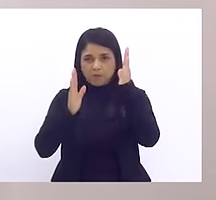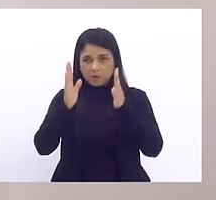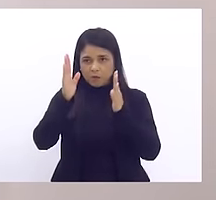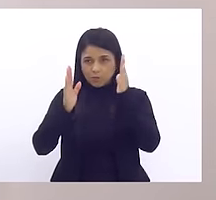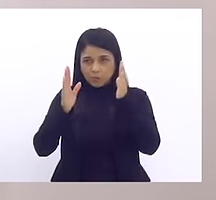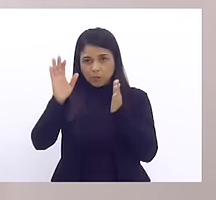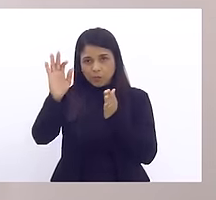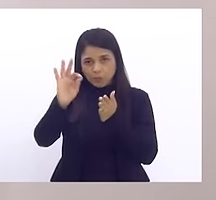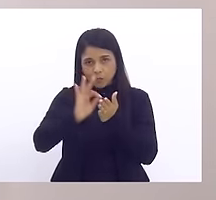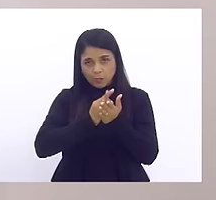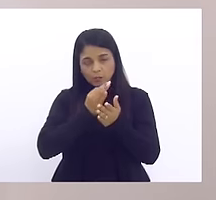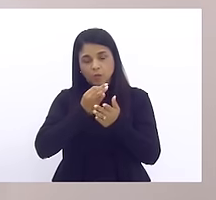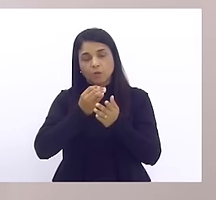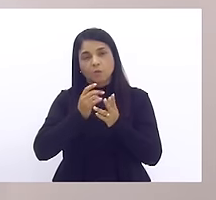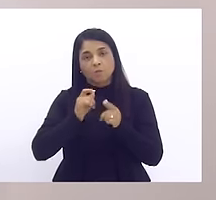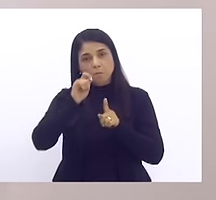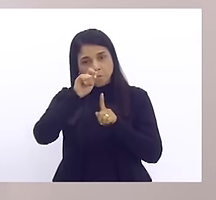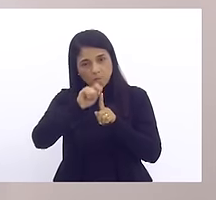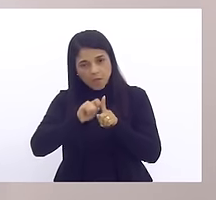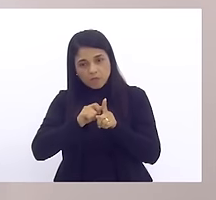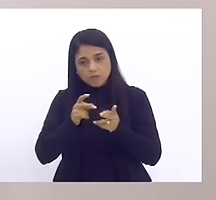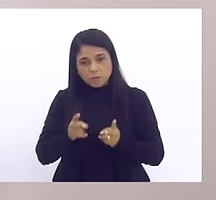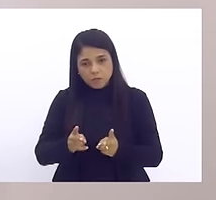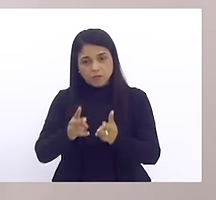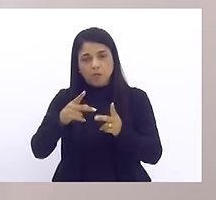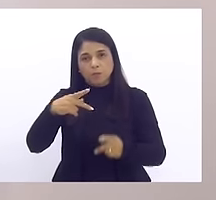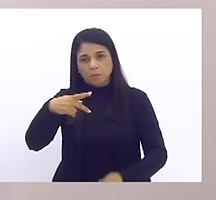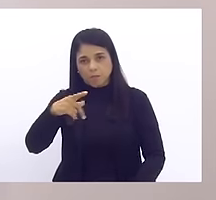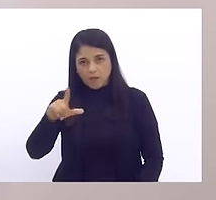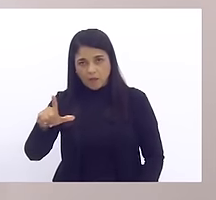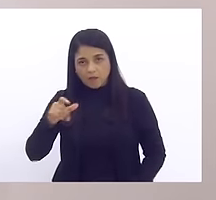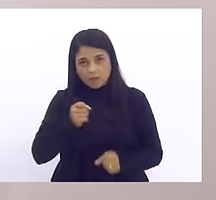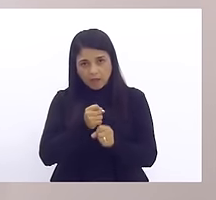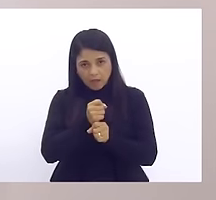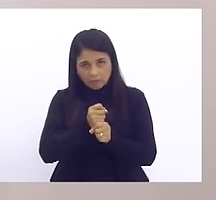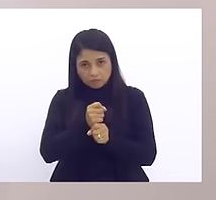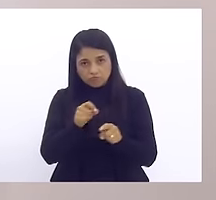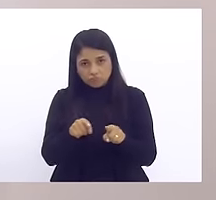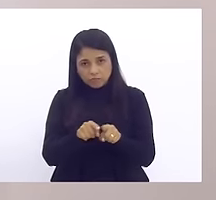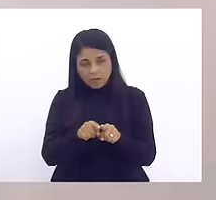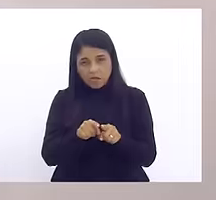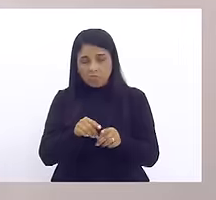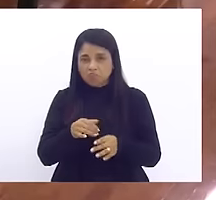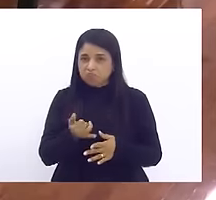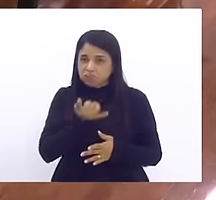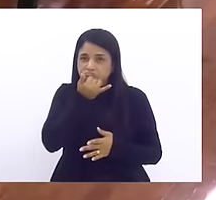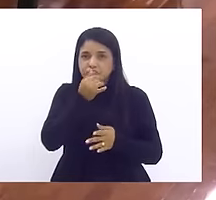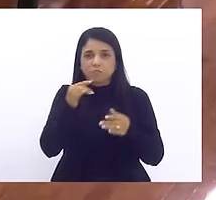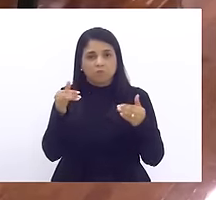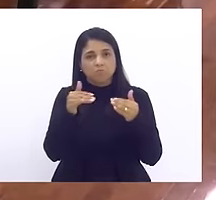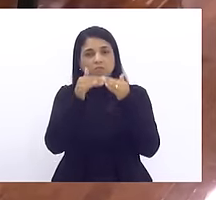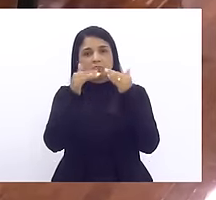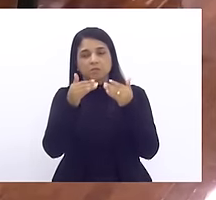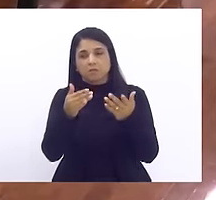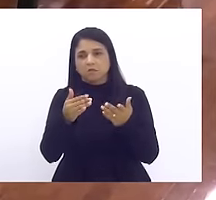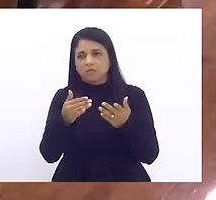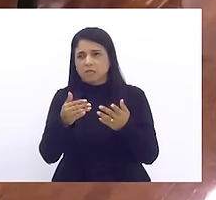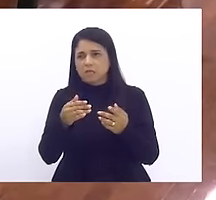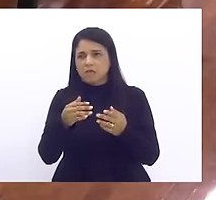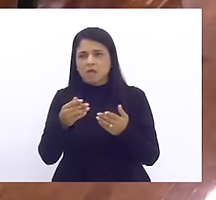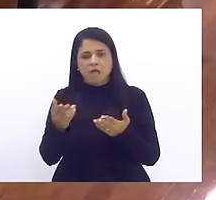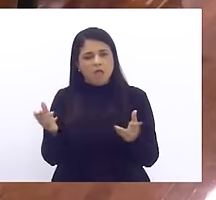mesmo mês e no mesmo ano que a pele foi apenas uma conhecida eu acredito que seja apenas uma coincidência nós não temos nenhuma relação